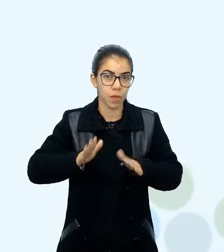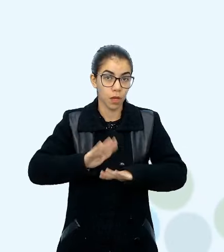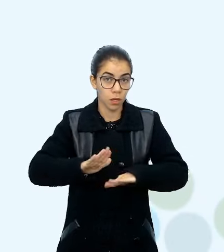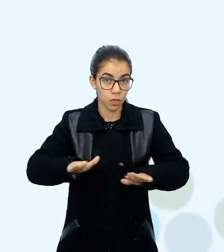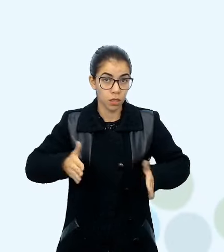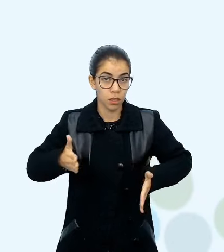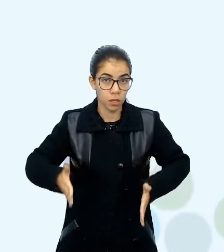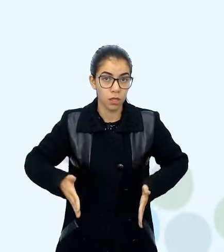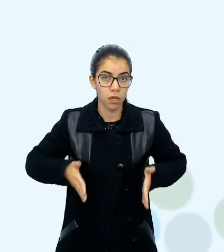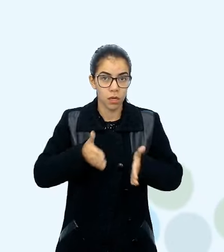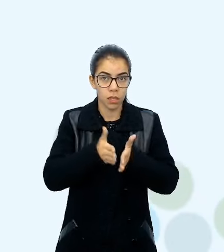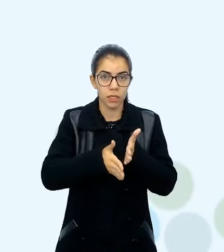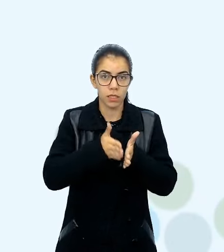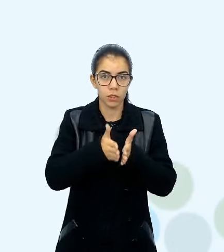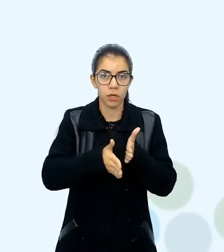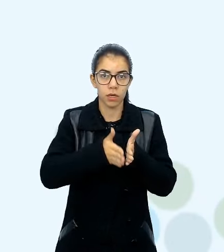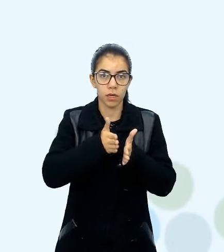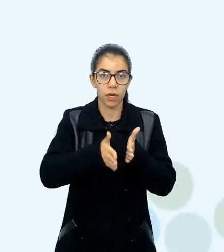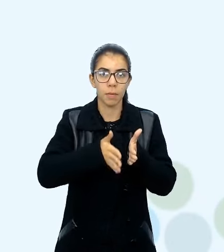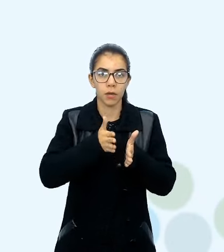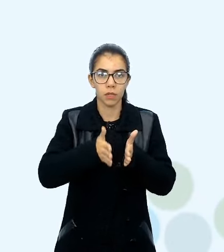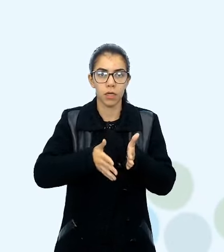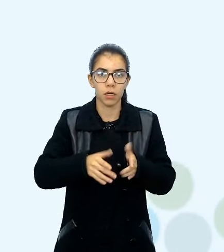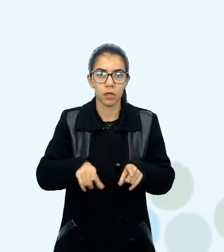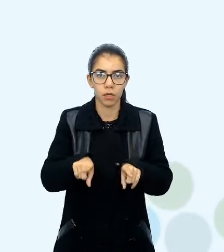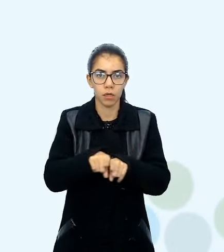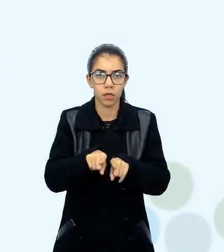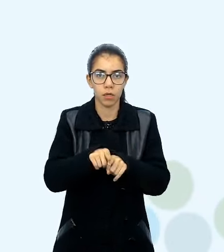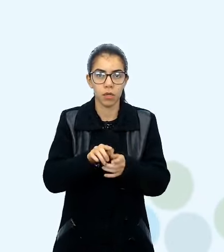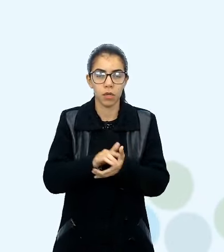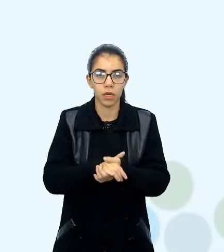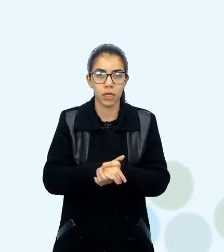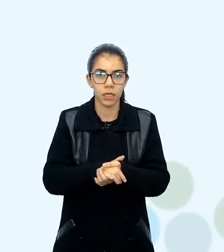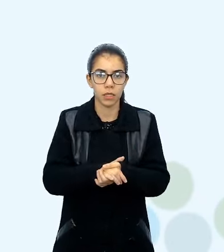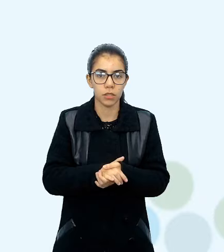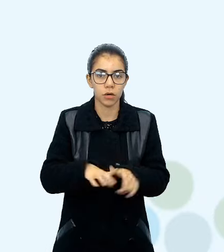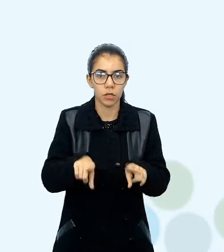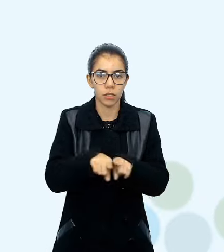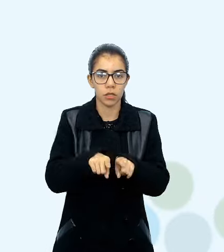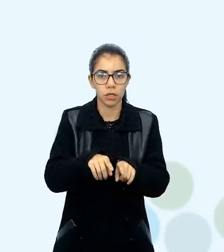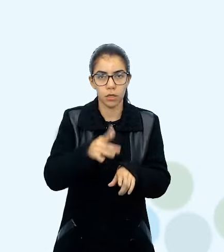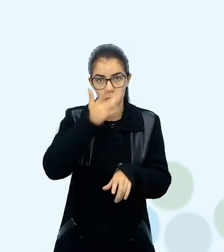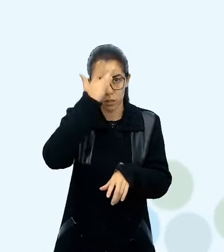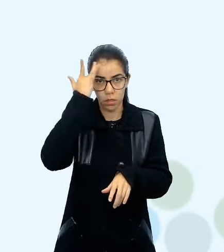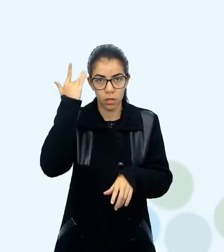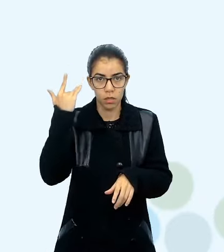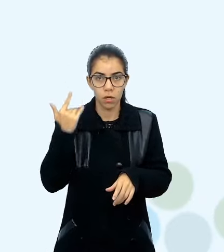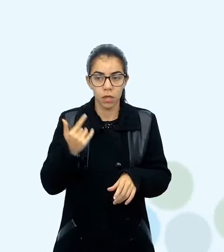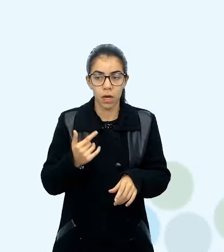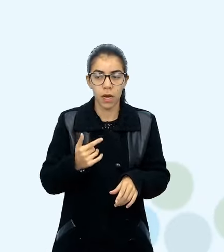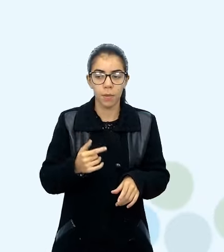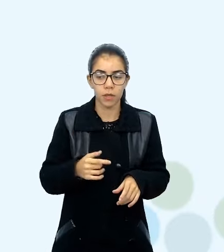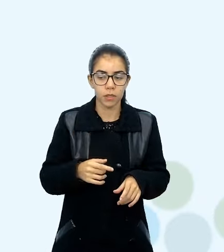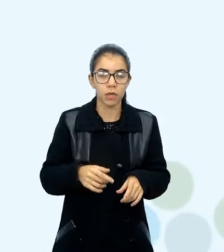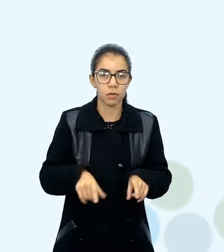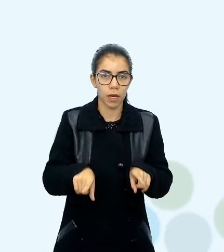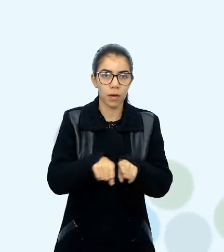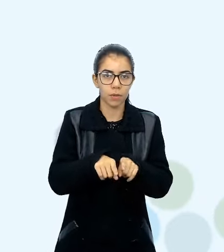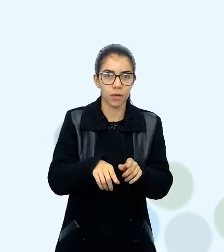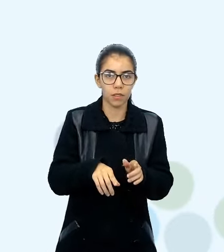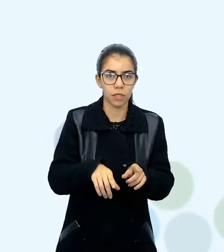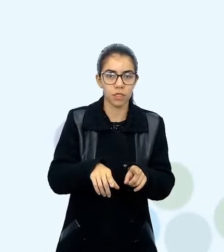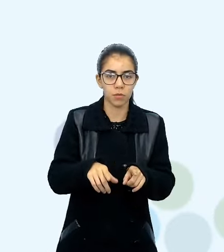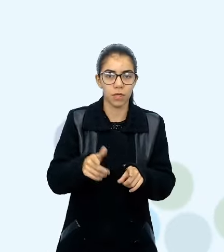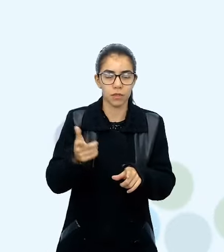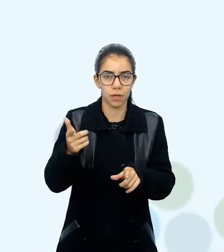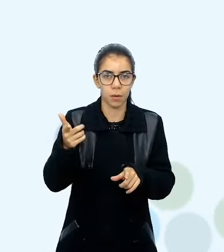que usam cadeira de rodas? Elas são conduzidas, em nenhum momento a pessoa diz, ó, nós vamos passar por um canal